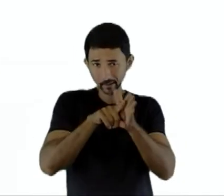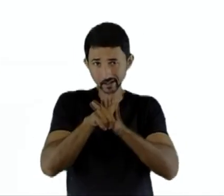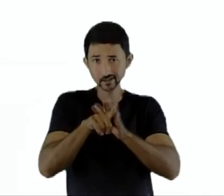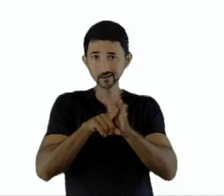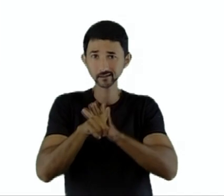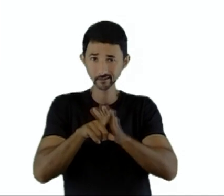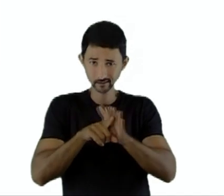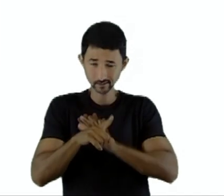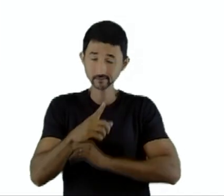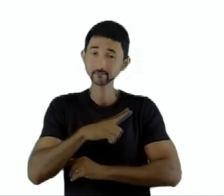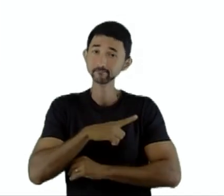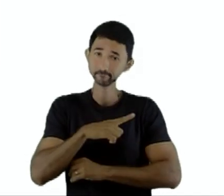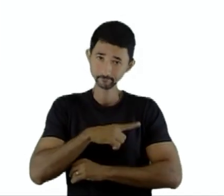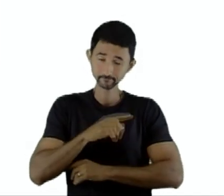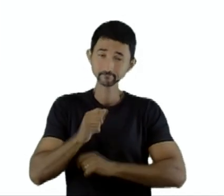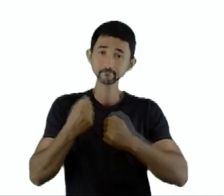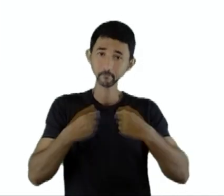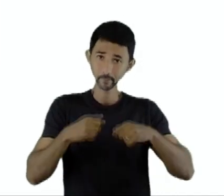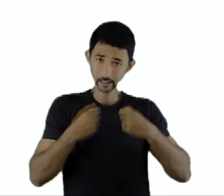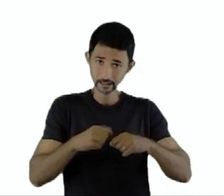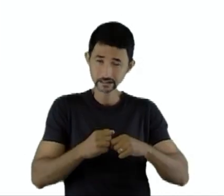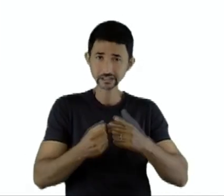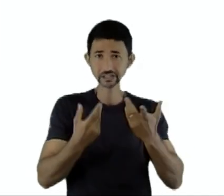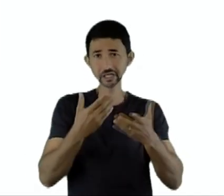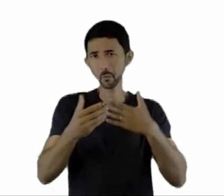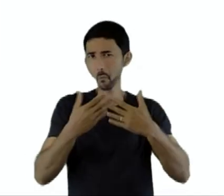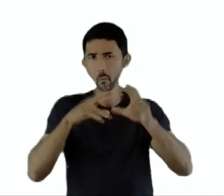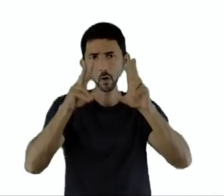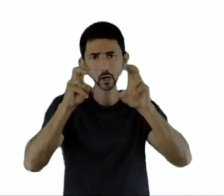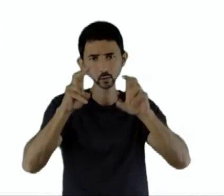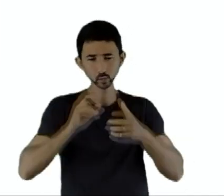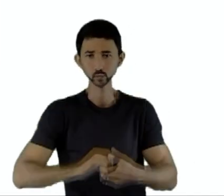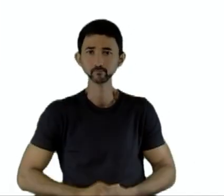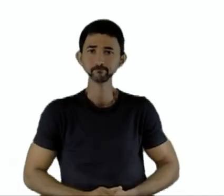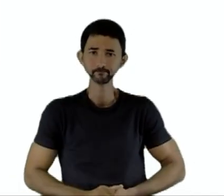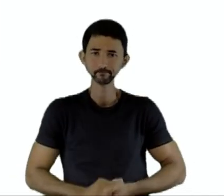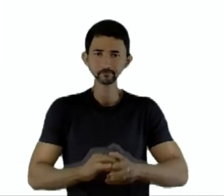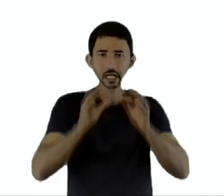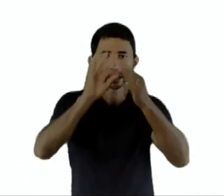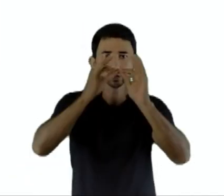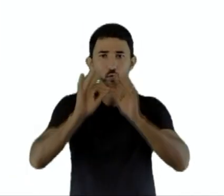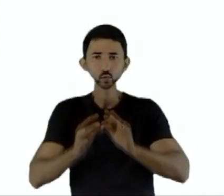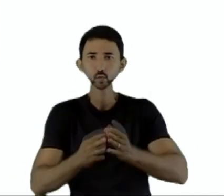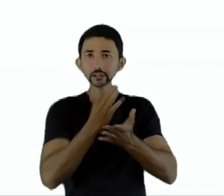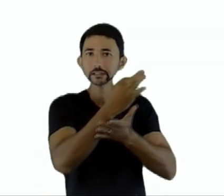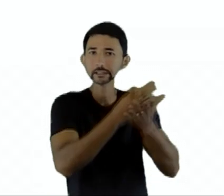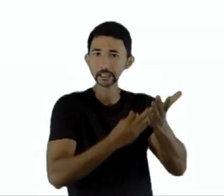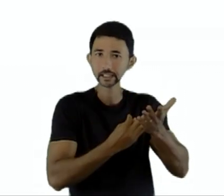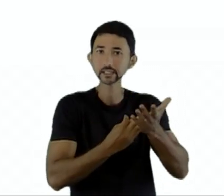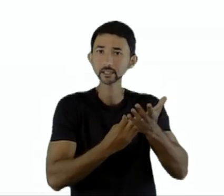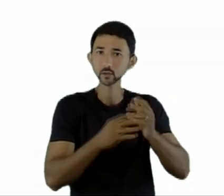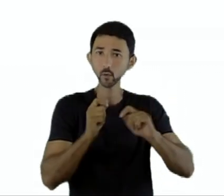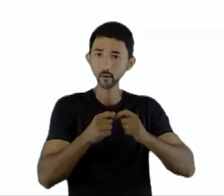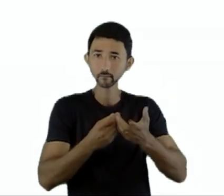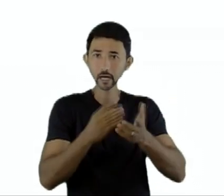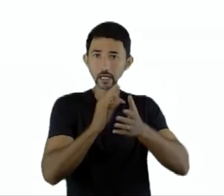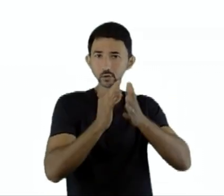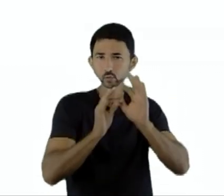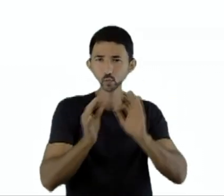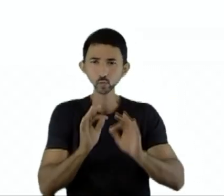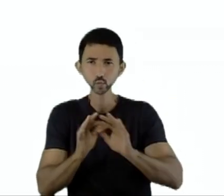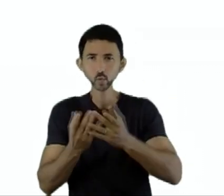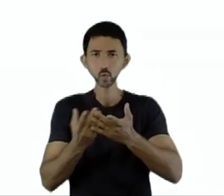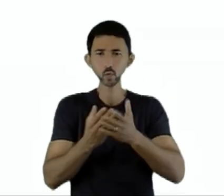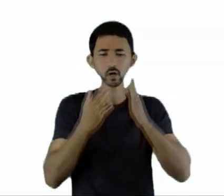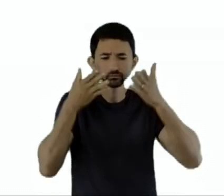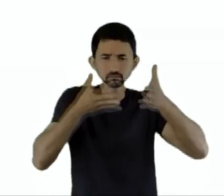que existiu uma pesquisa a respeito de um determinado assunto, que a estrutura do texto ela seja uma estrutura que é